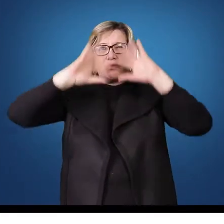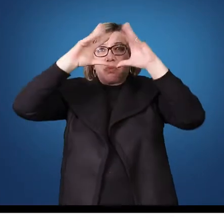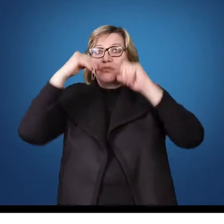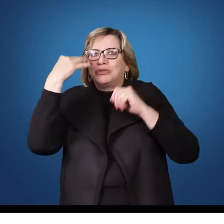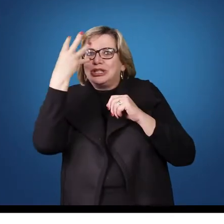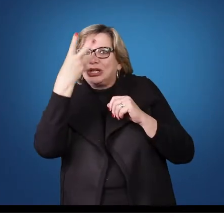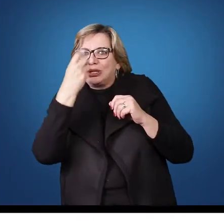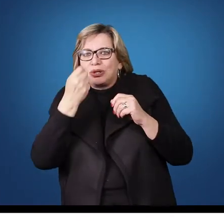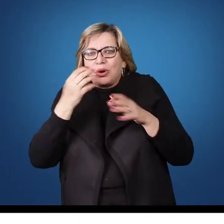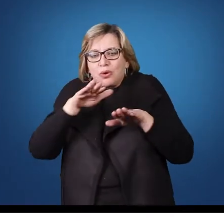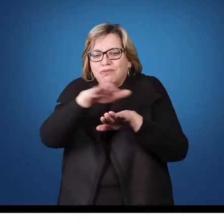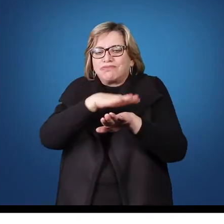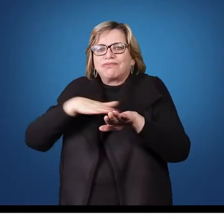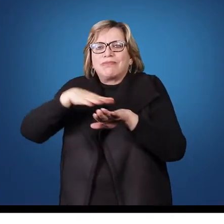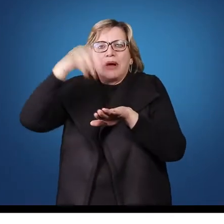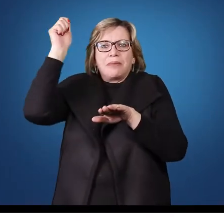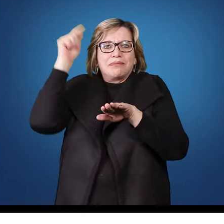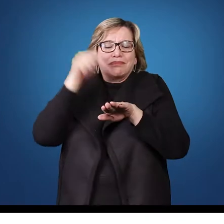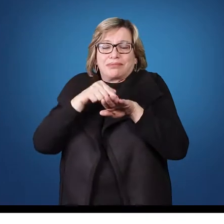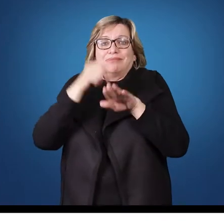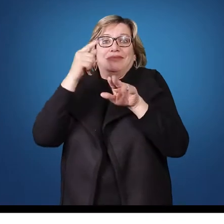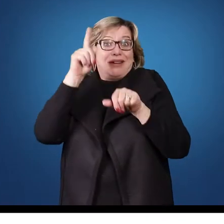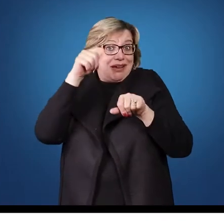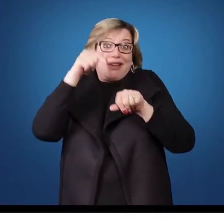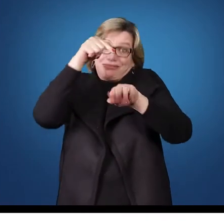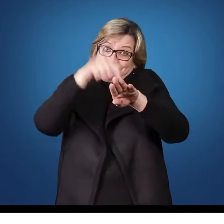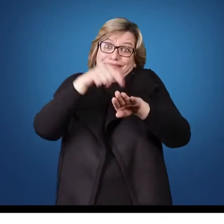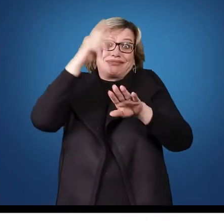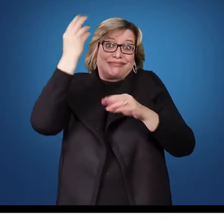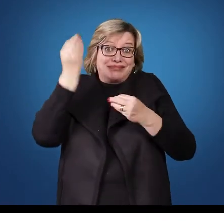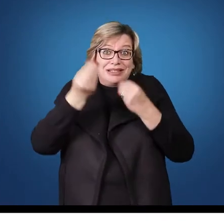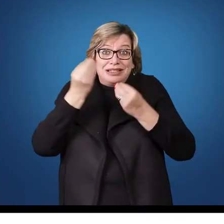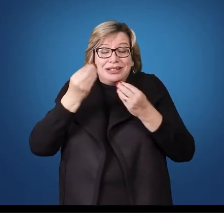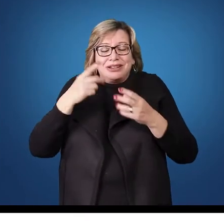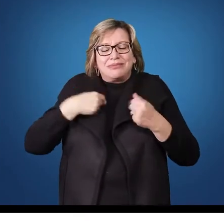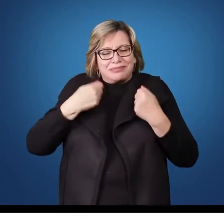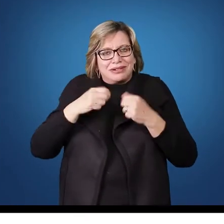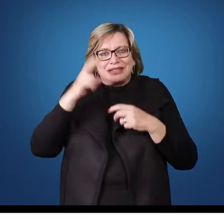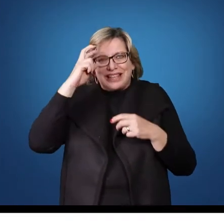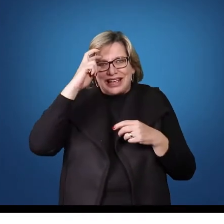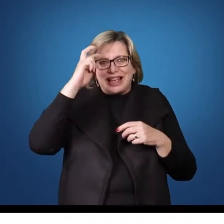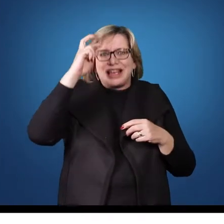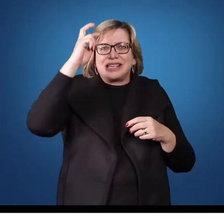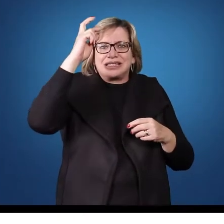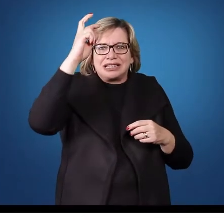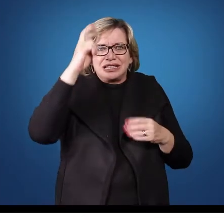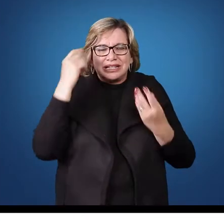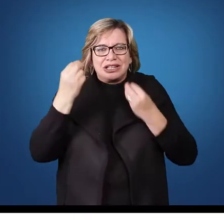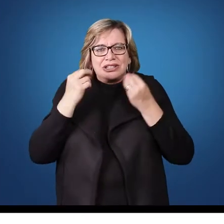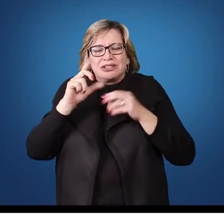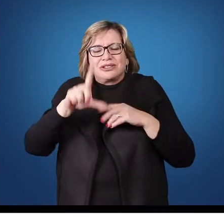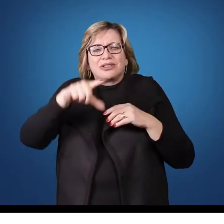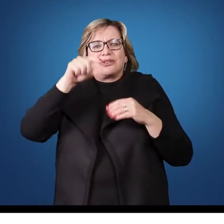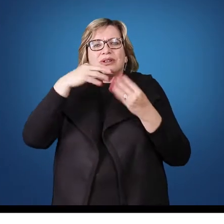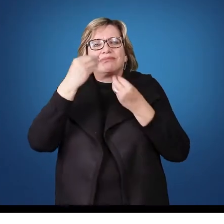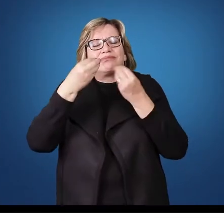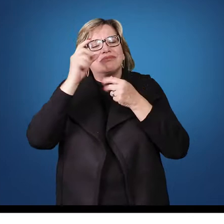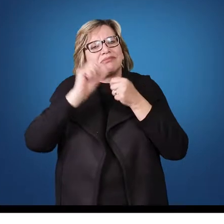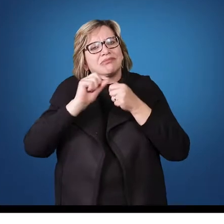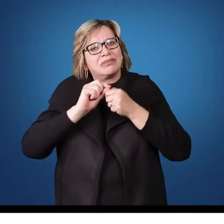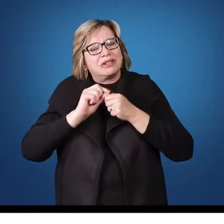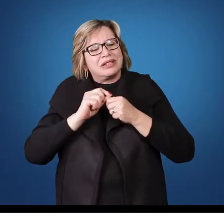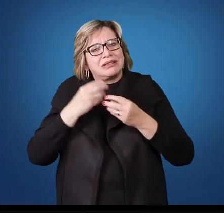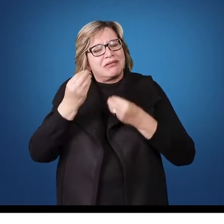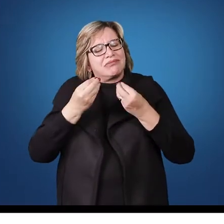chão? Colocando a bola no chão. Então a exigência do voleibol é cognitiva, eu tenho que perceber, tomar a decisão para onde fazer. E aí sim,